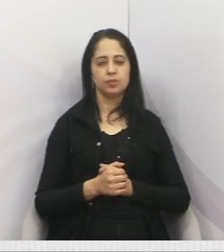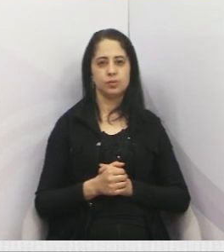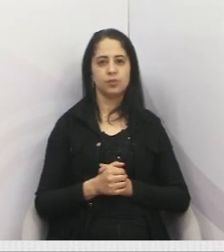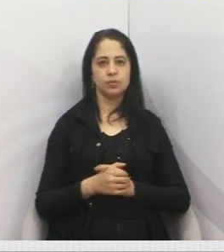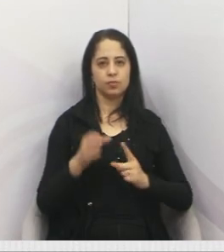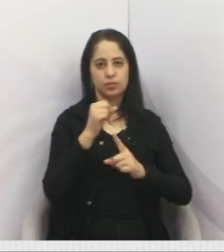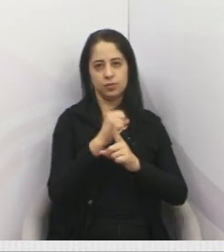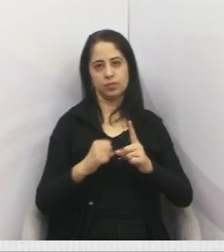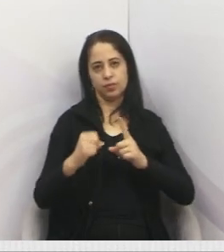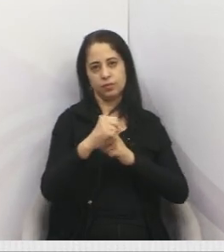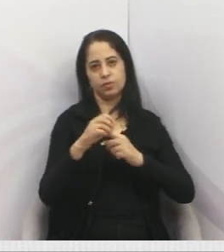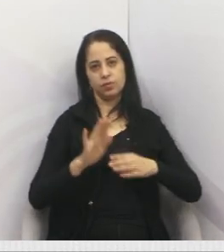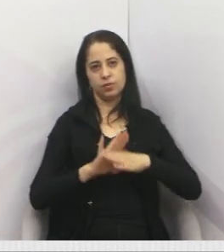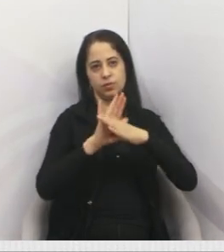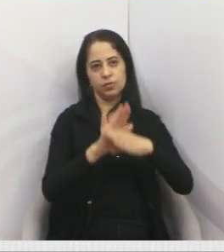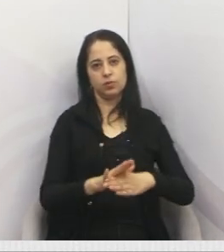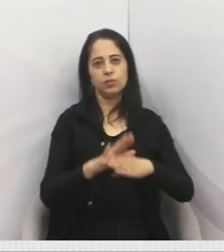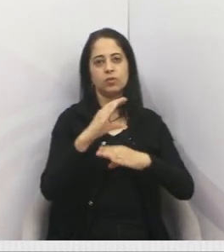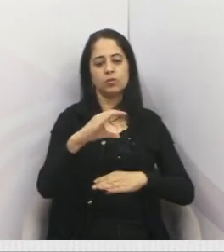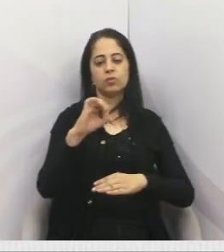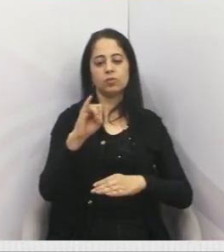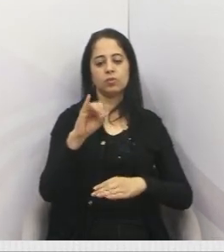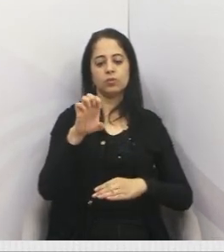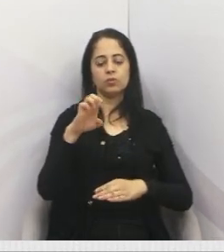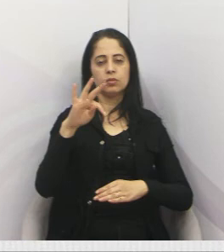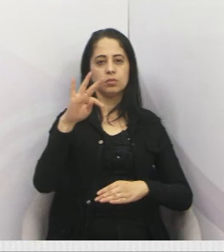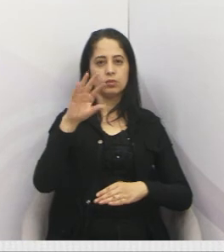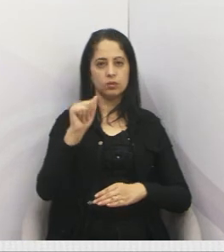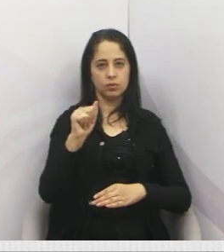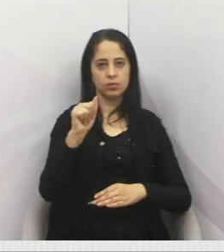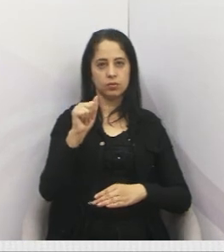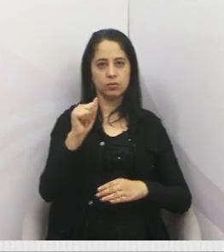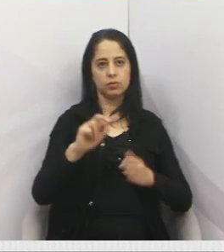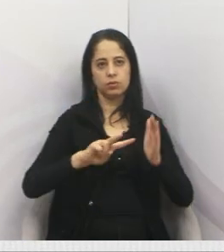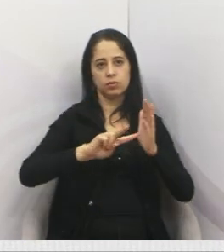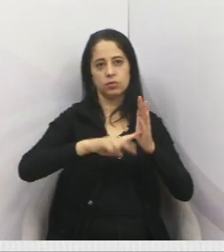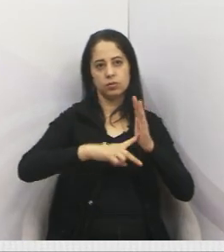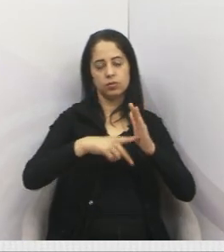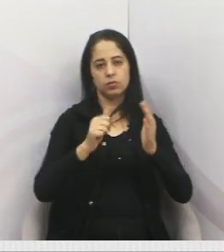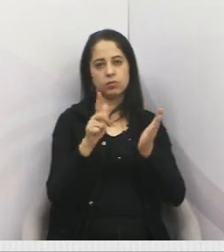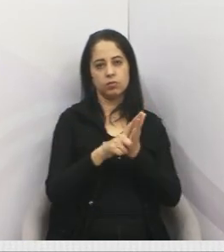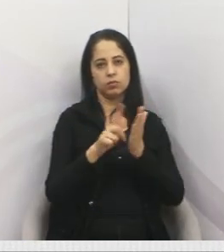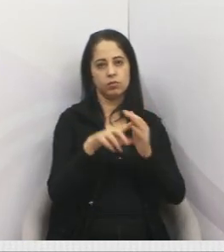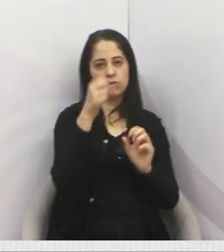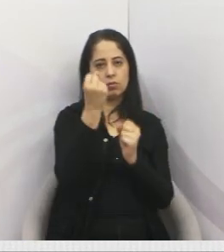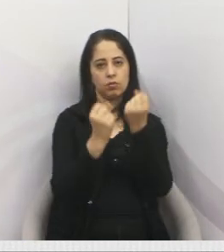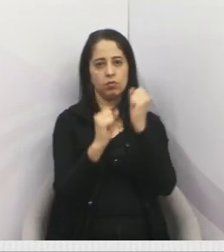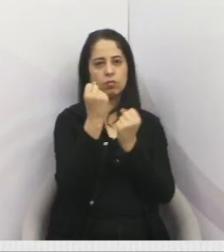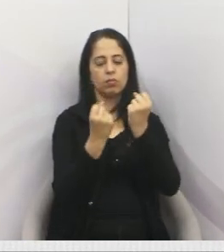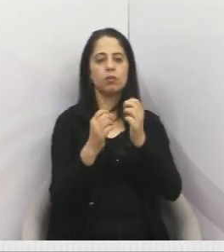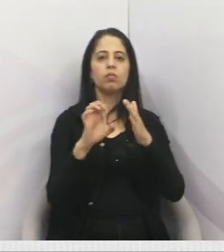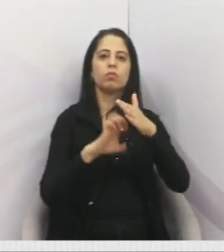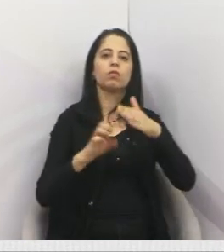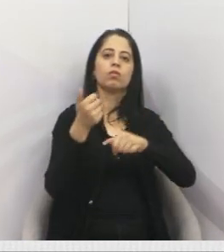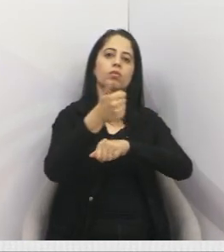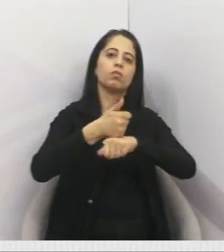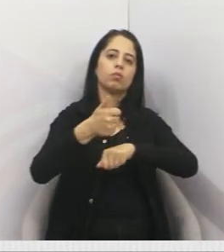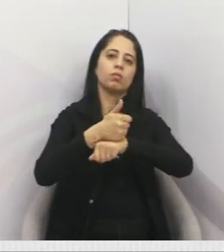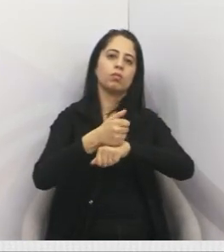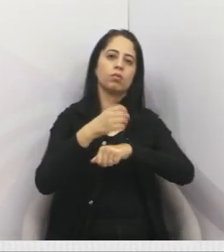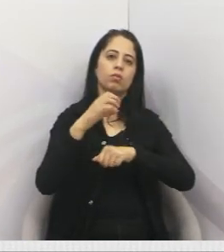Movimentos populares, moradores do Jardim Siesta, entidade de classe sindical, Sindicato dos Papeleiros, empresas ou entidades